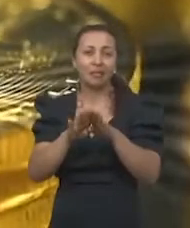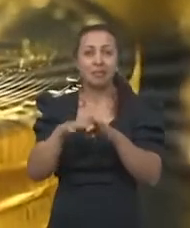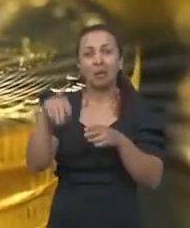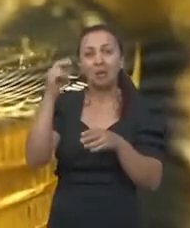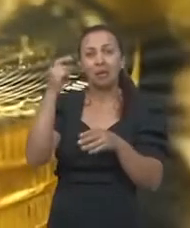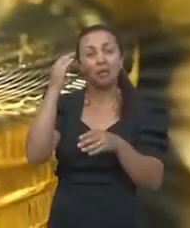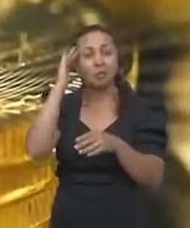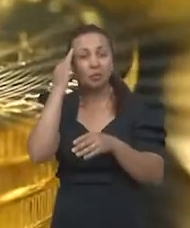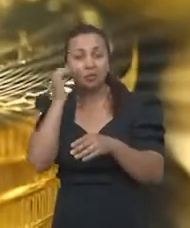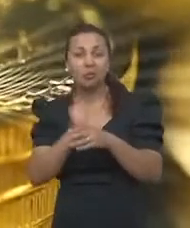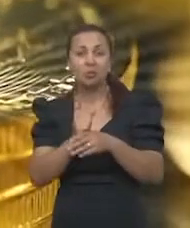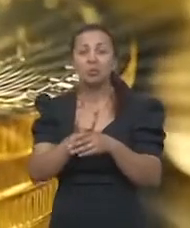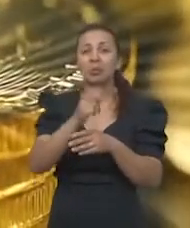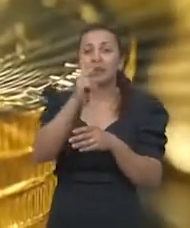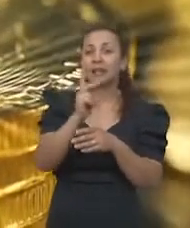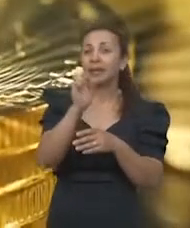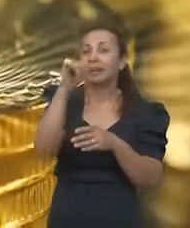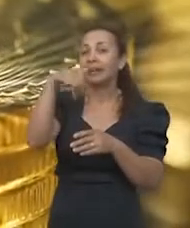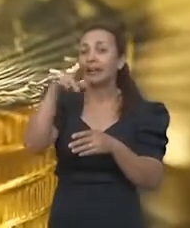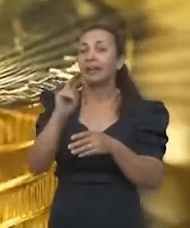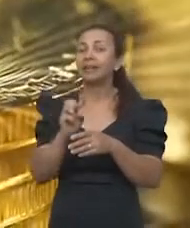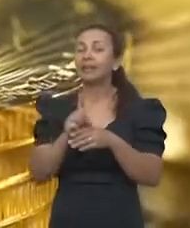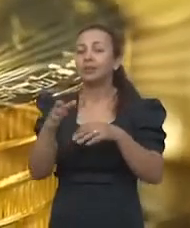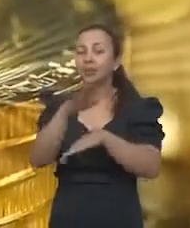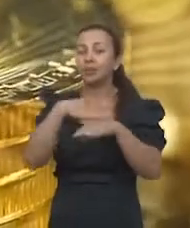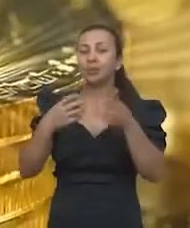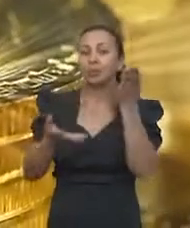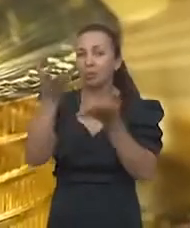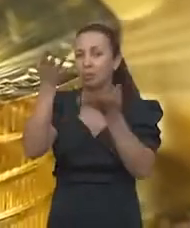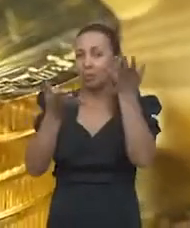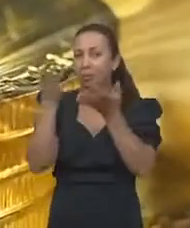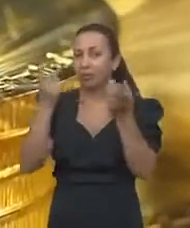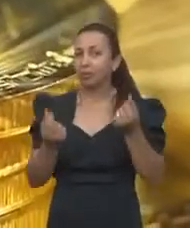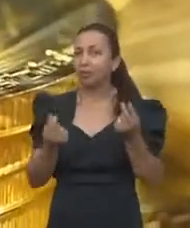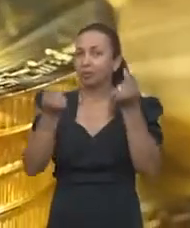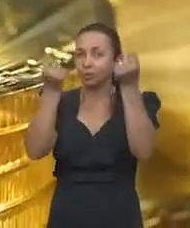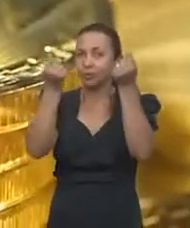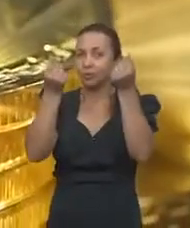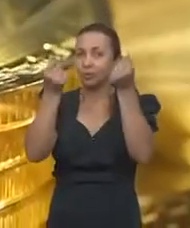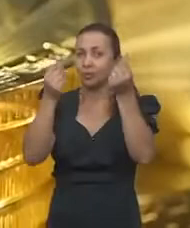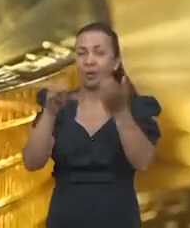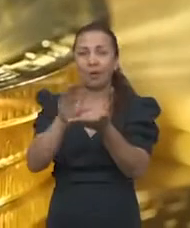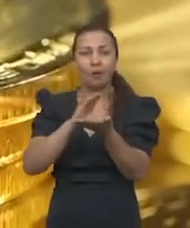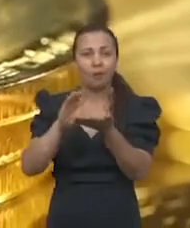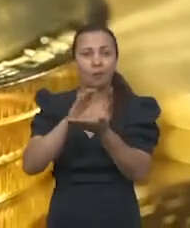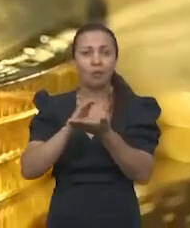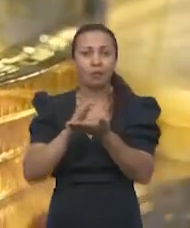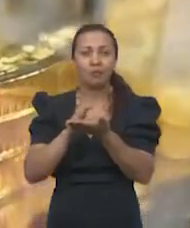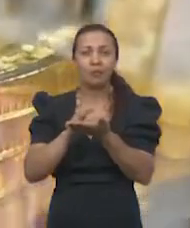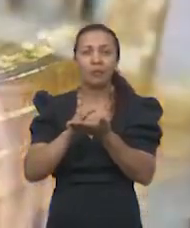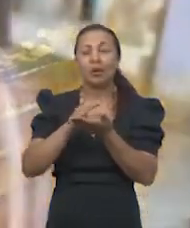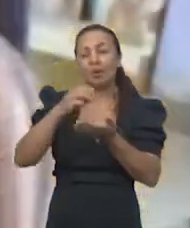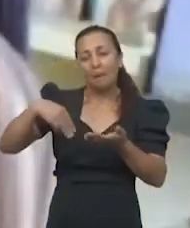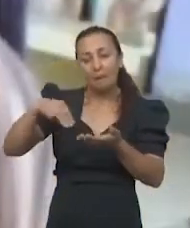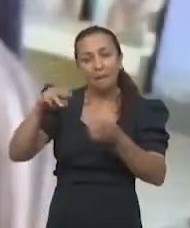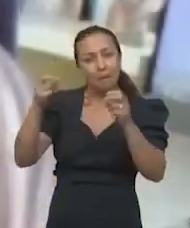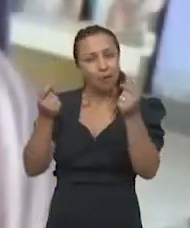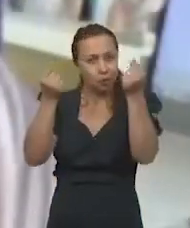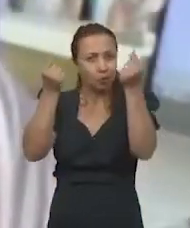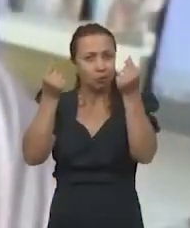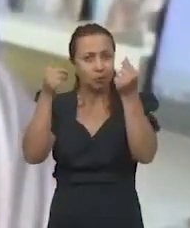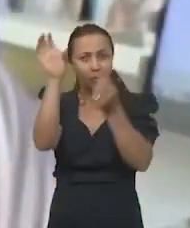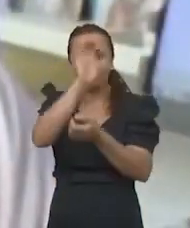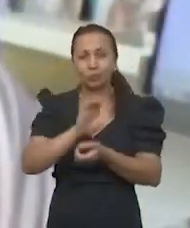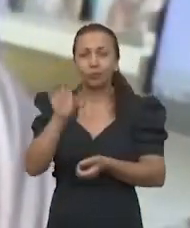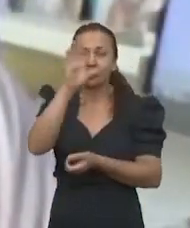o conceito de Keynes sobre teoria monetária. O Corecon é o Conselho Regional de Economia. Então, todas as profissões têm os